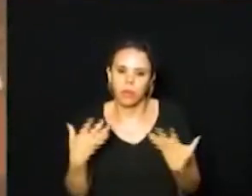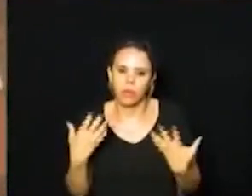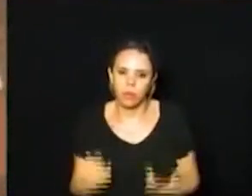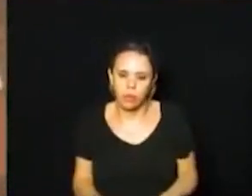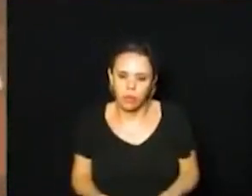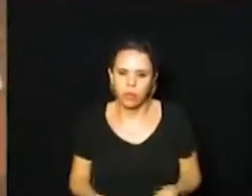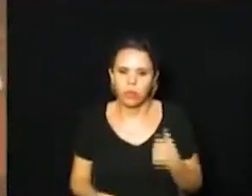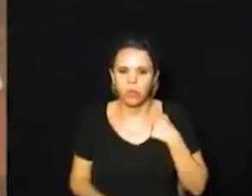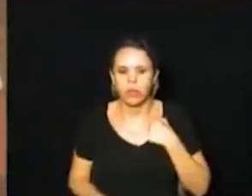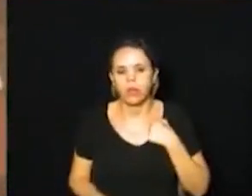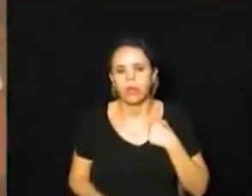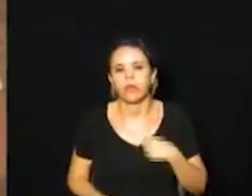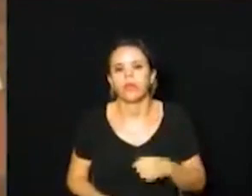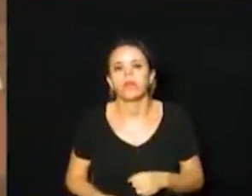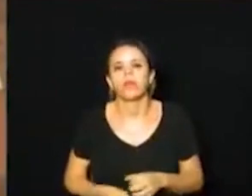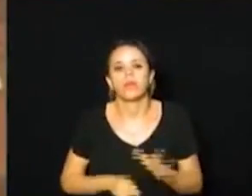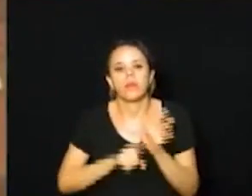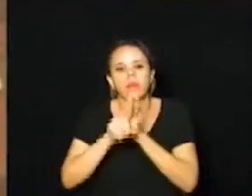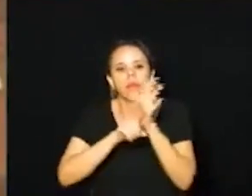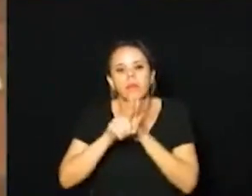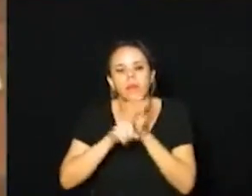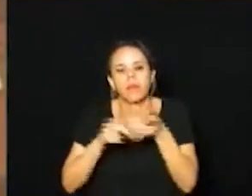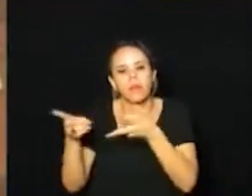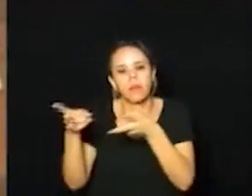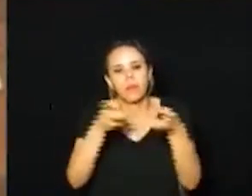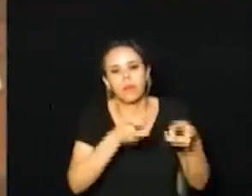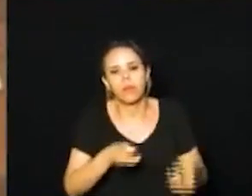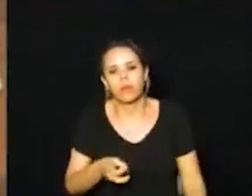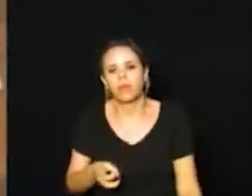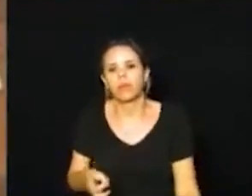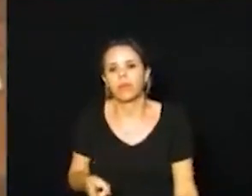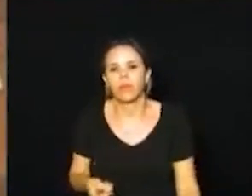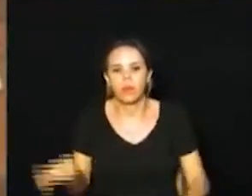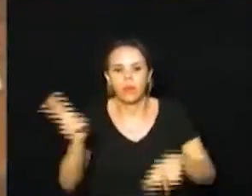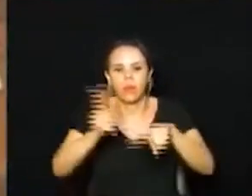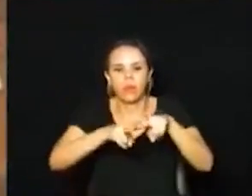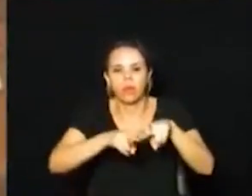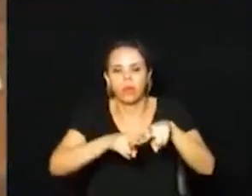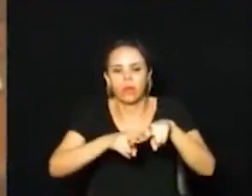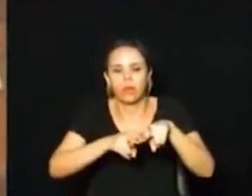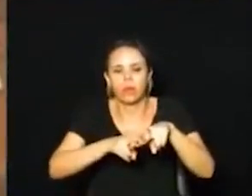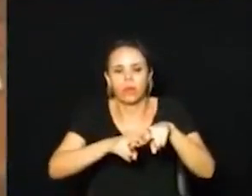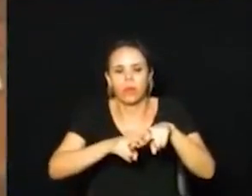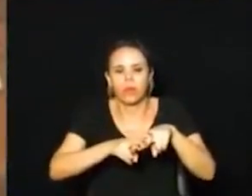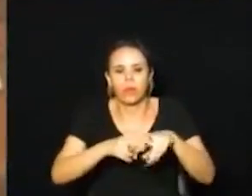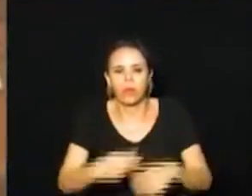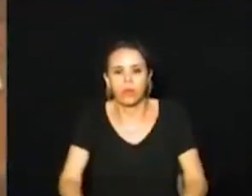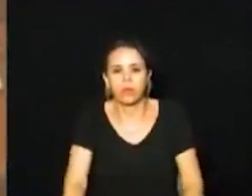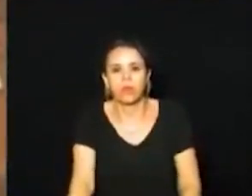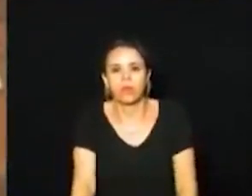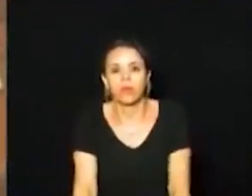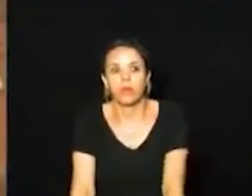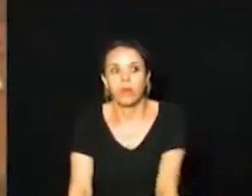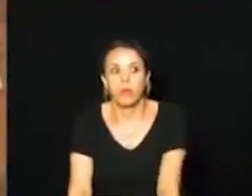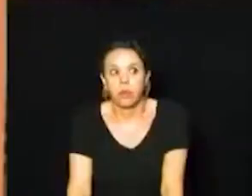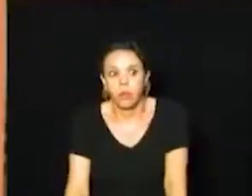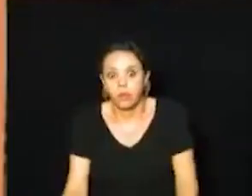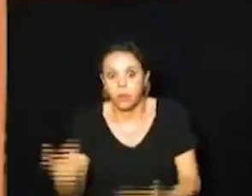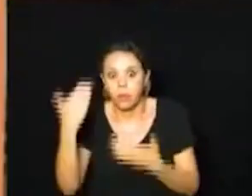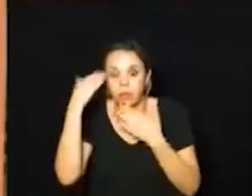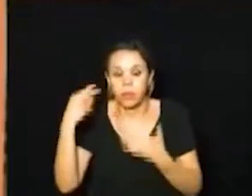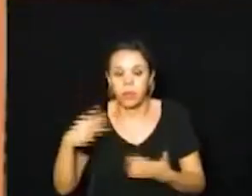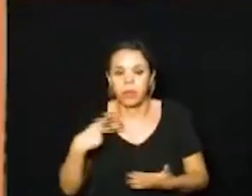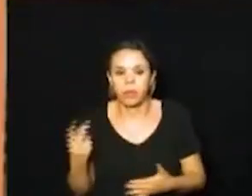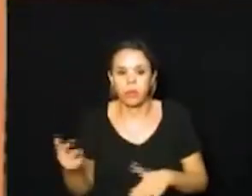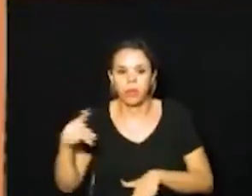nós vamos apurar e identificar e botar na cadeia e botar na cadeia Obrigado